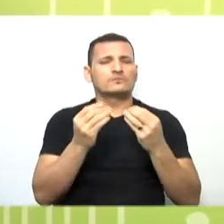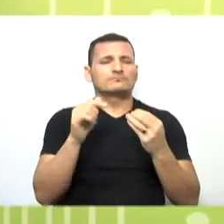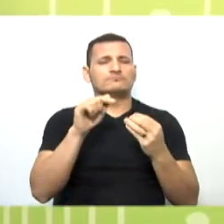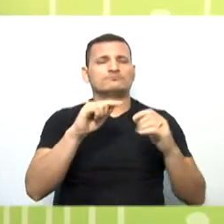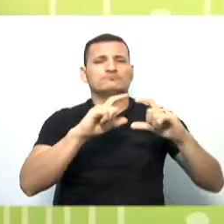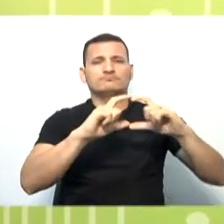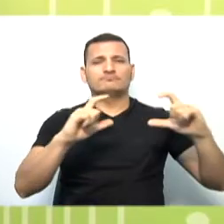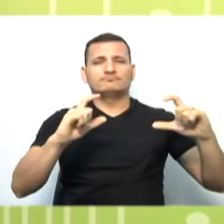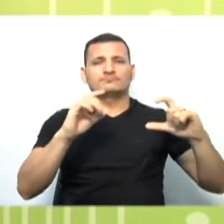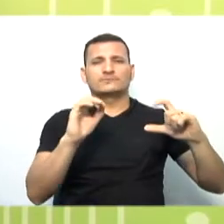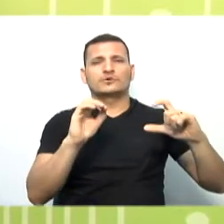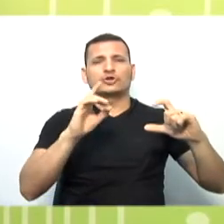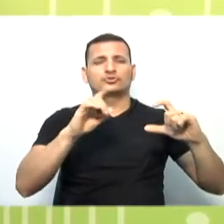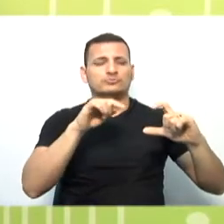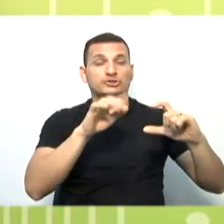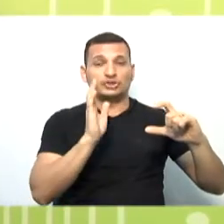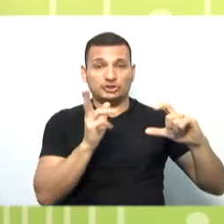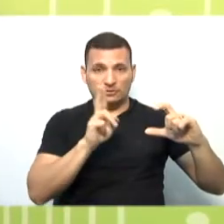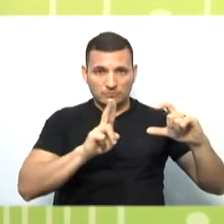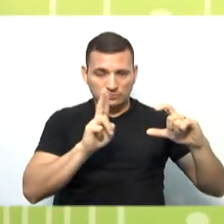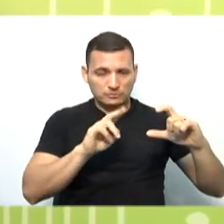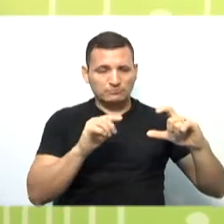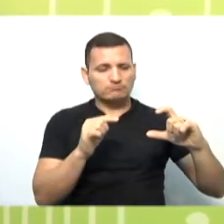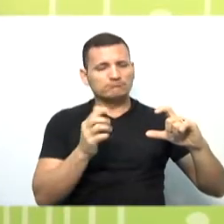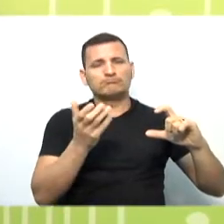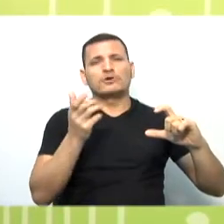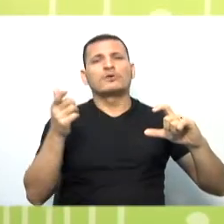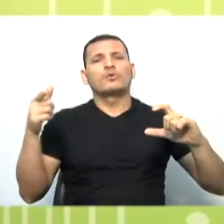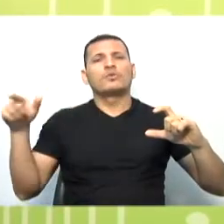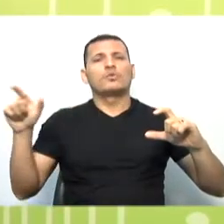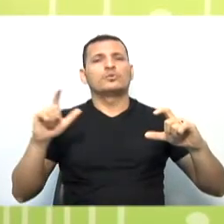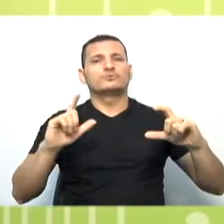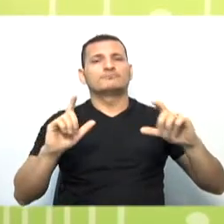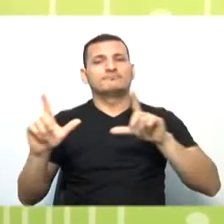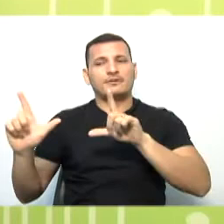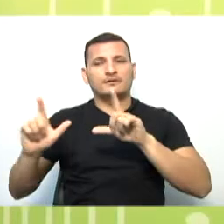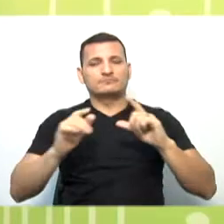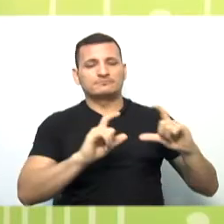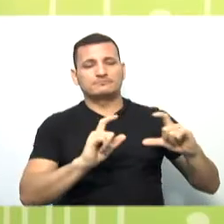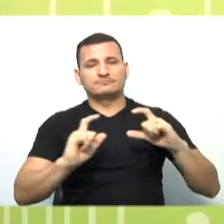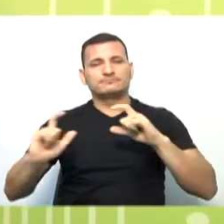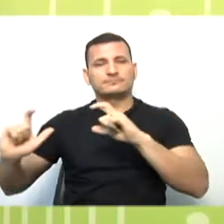reaproveitar um código que eu já usei numa outra página web?